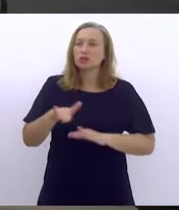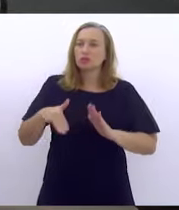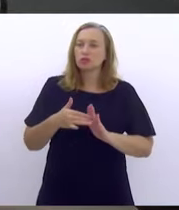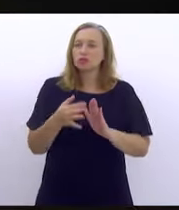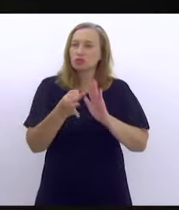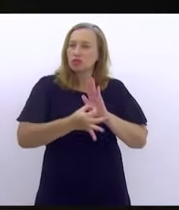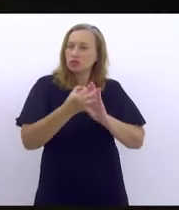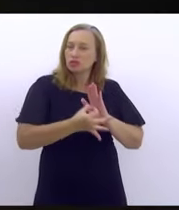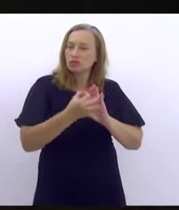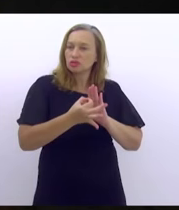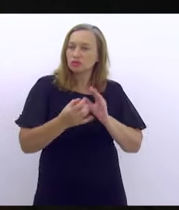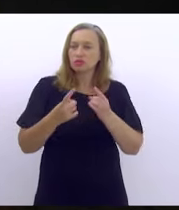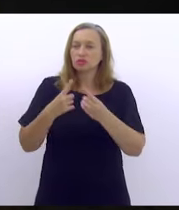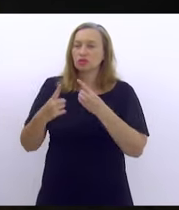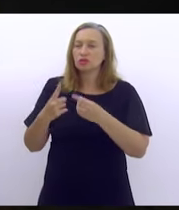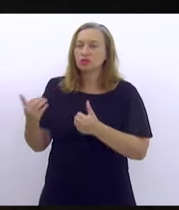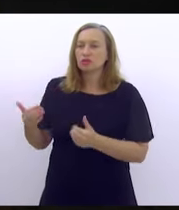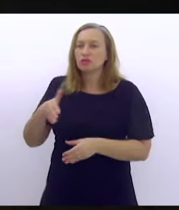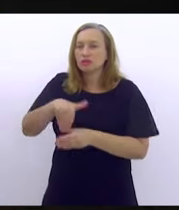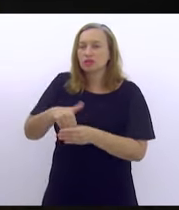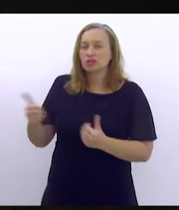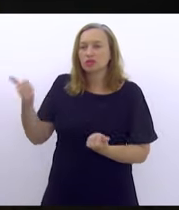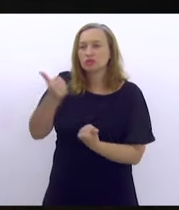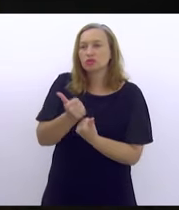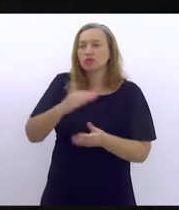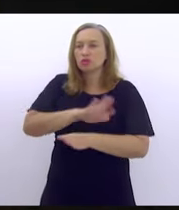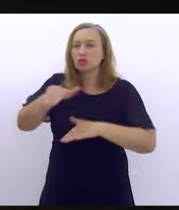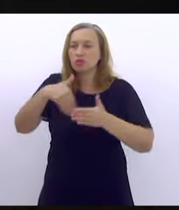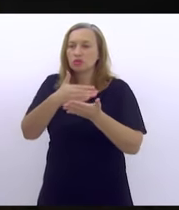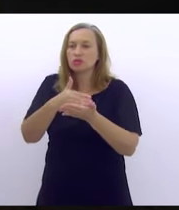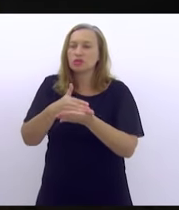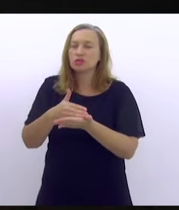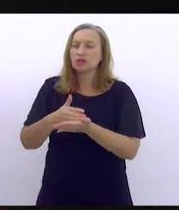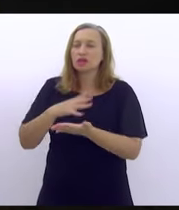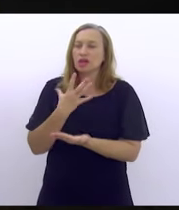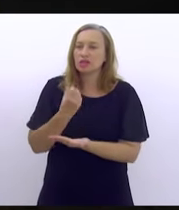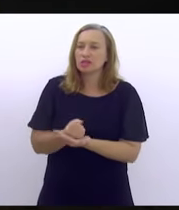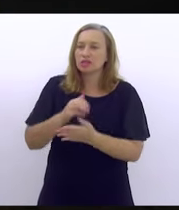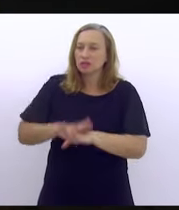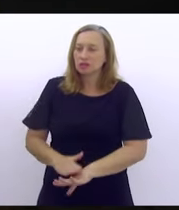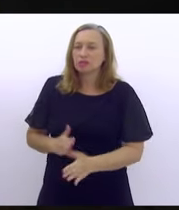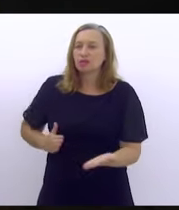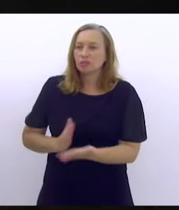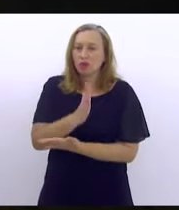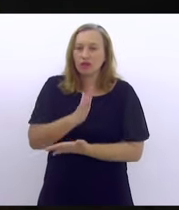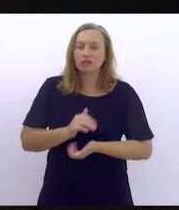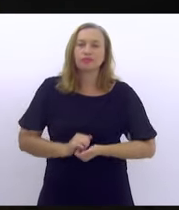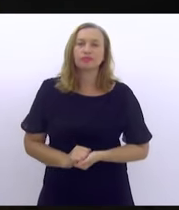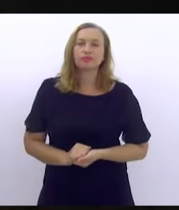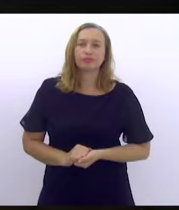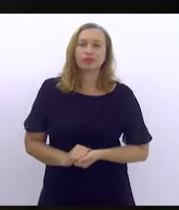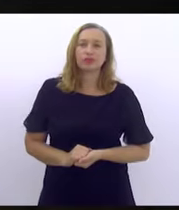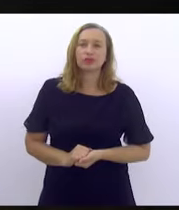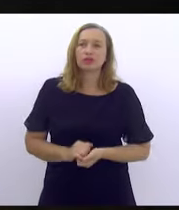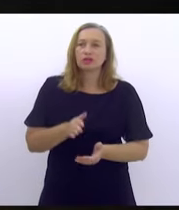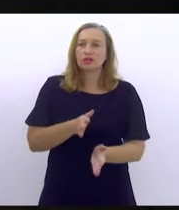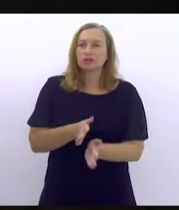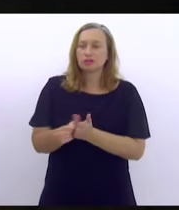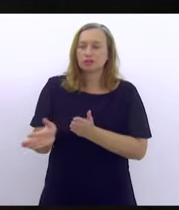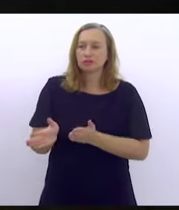emitidos em votação substitutivo, senhores que aprovam, permaneçam como estão. Aprovado. Vai